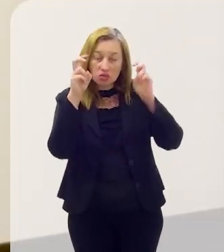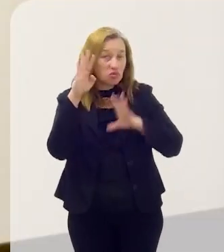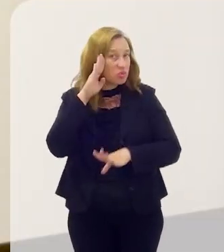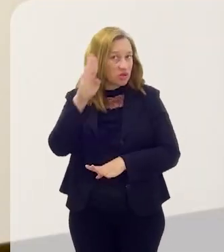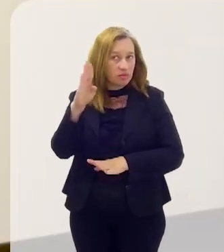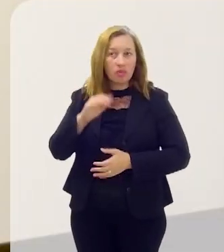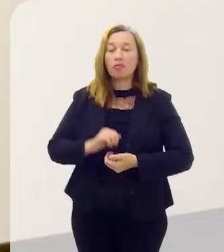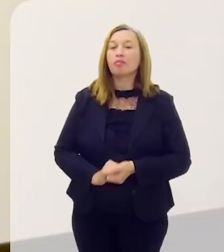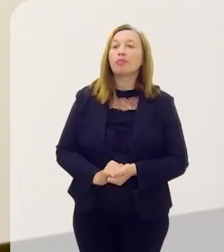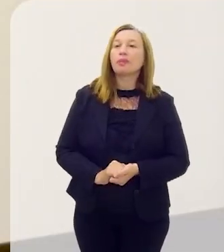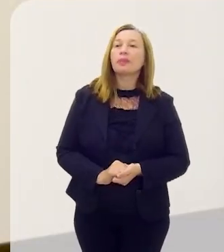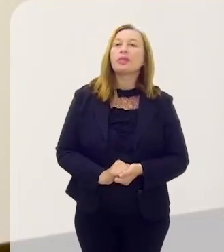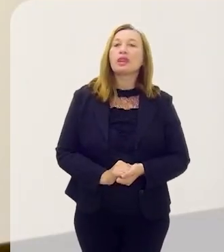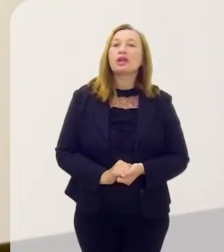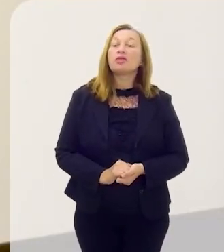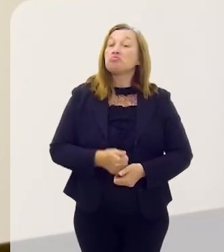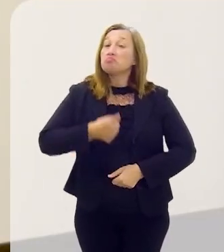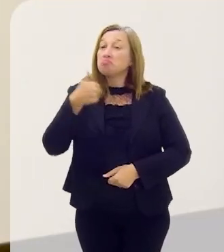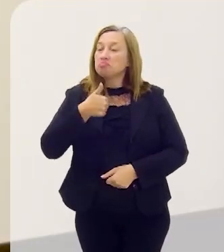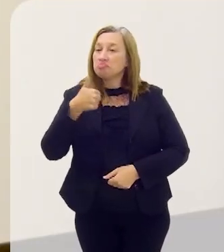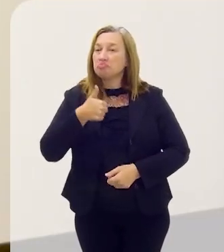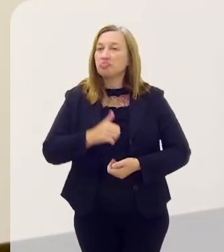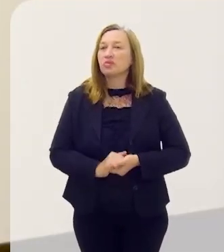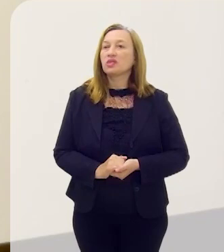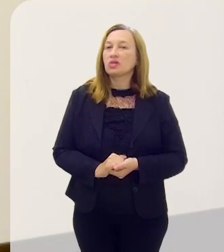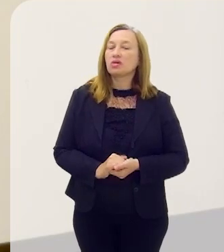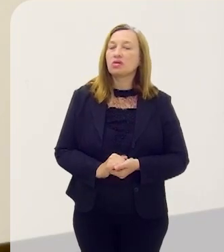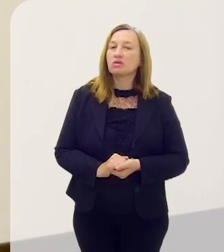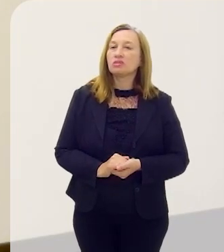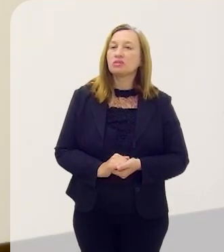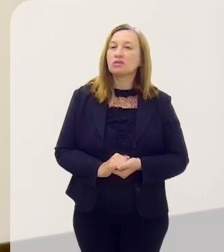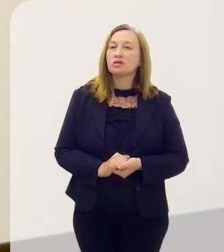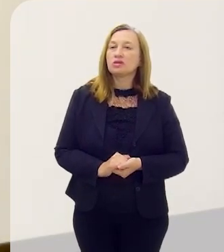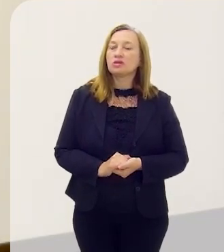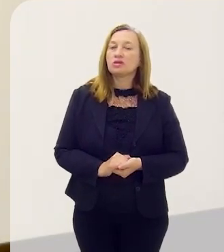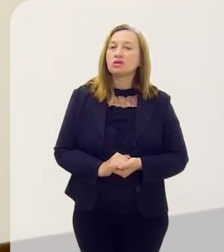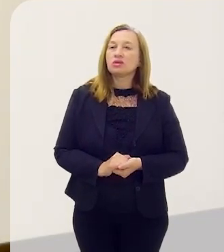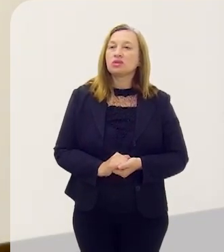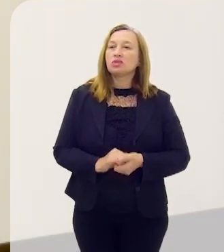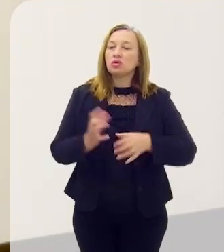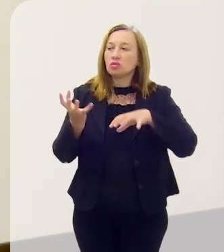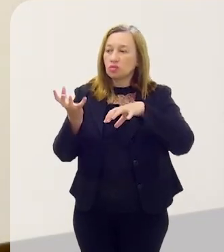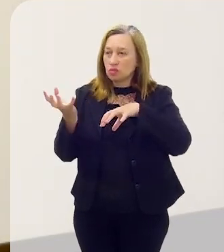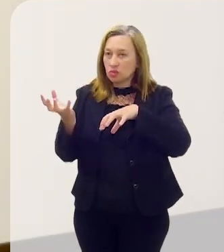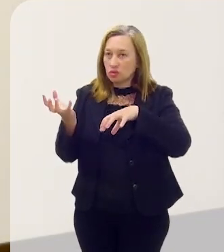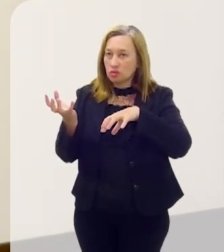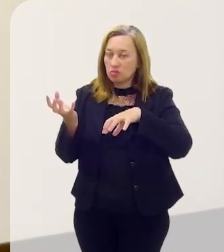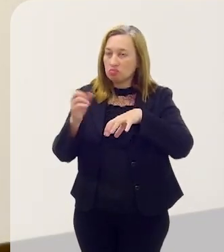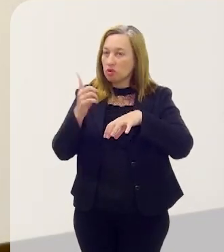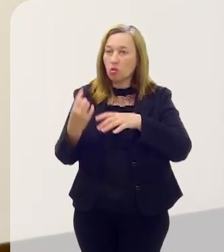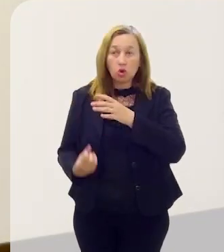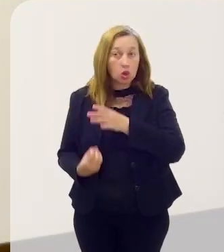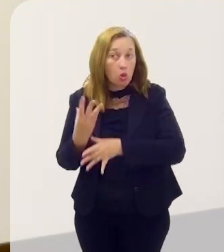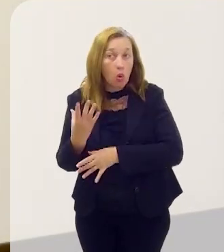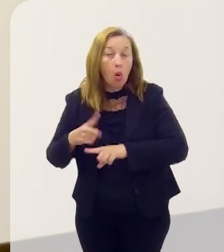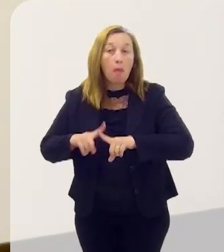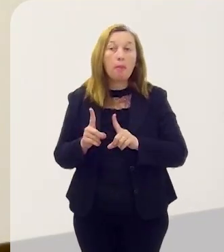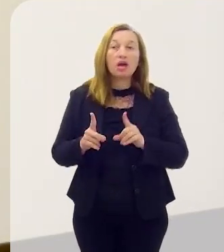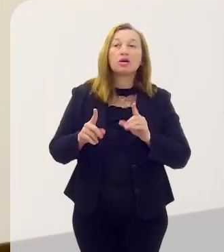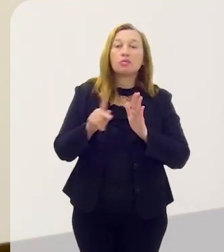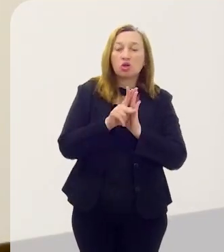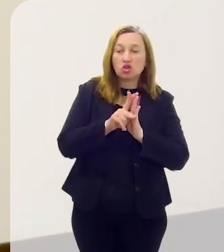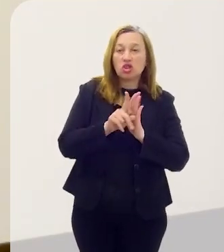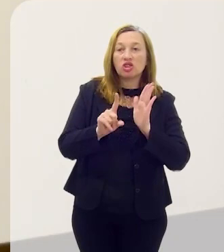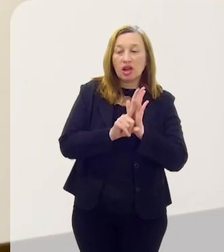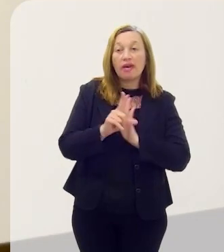questões fundamentais. A primeira, que o nosso Congresso Nacional ainda não criou, mas